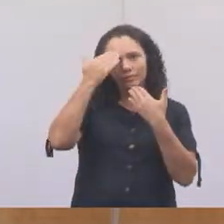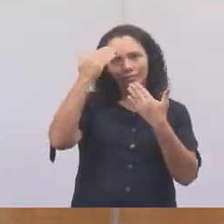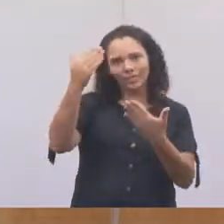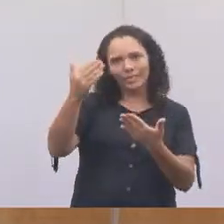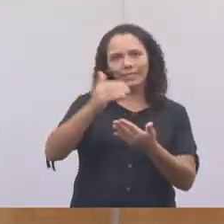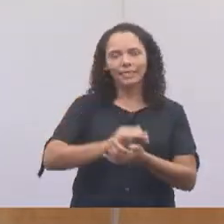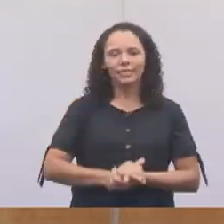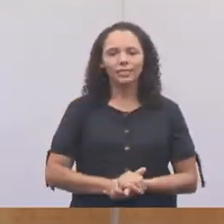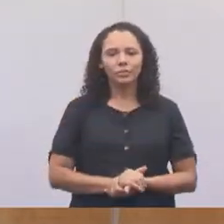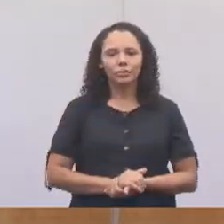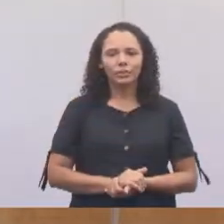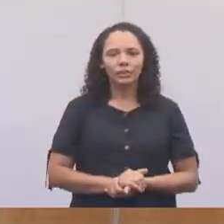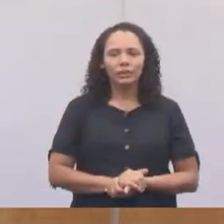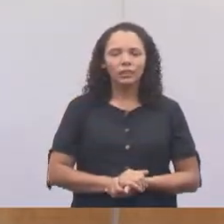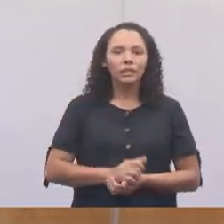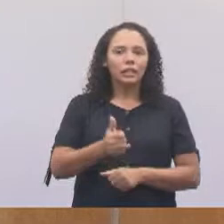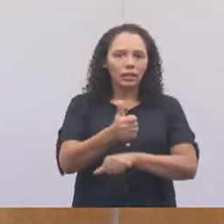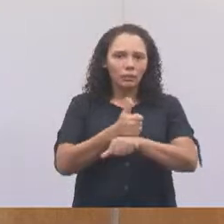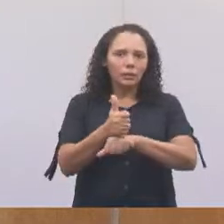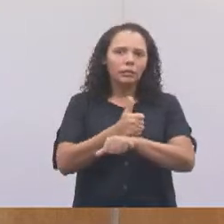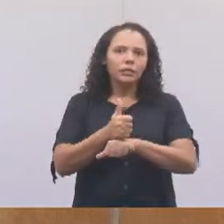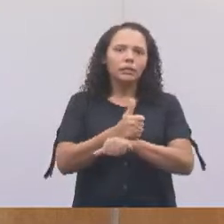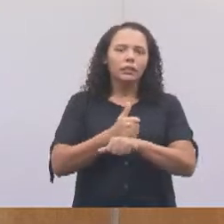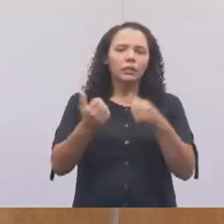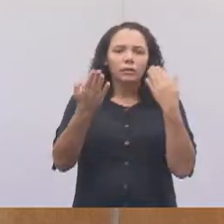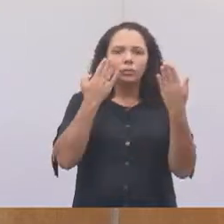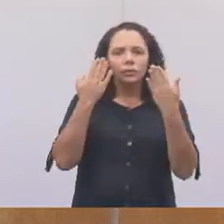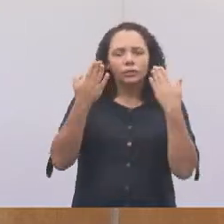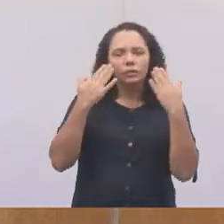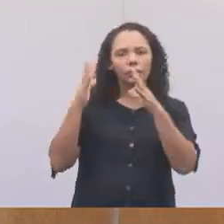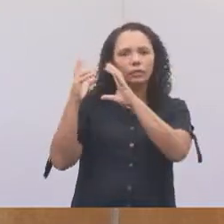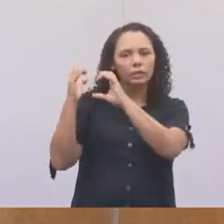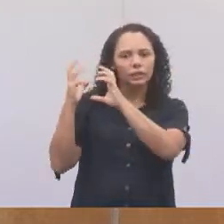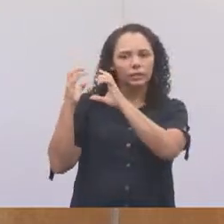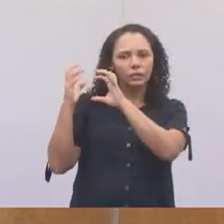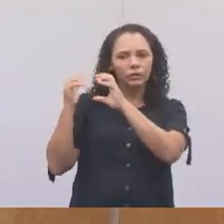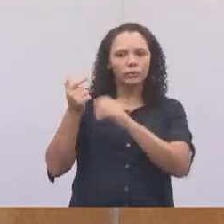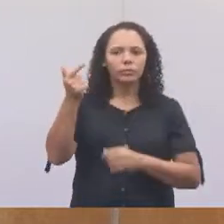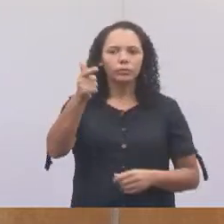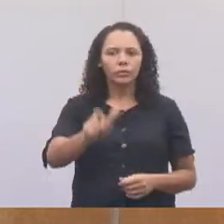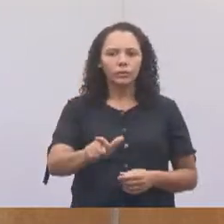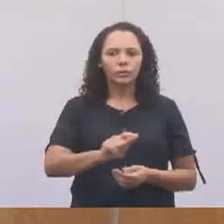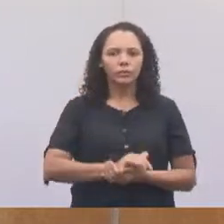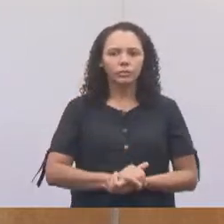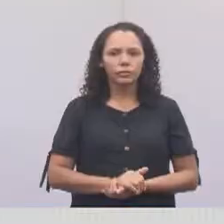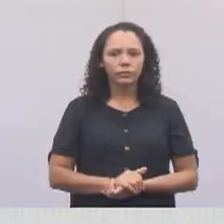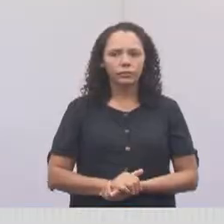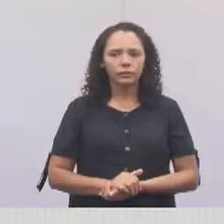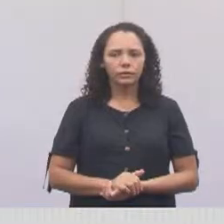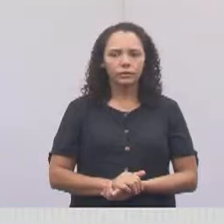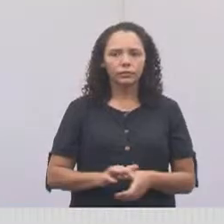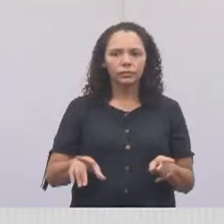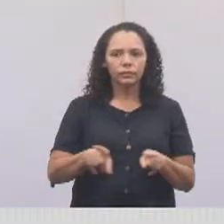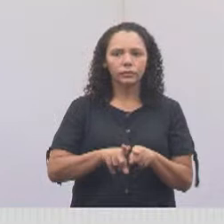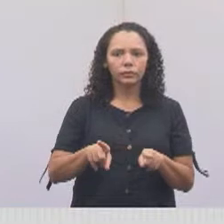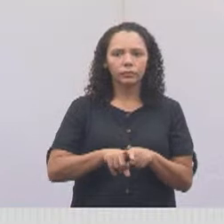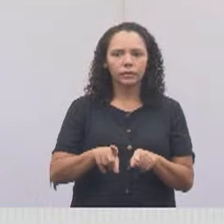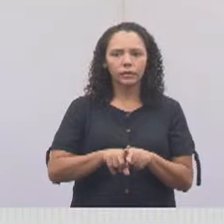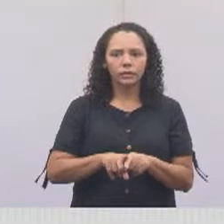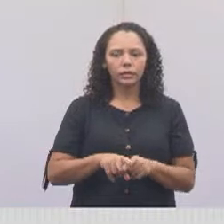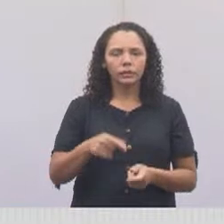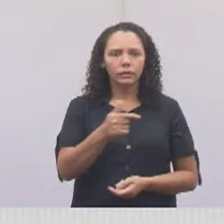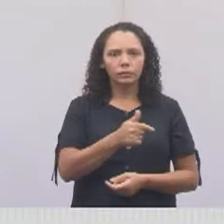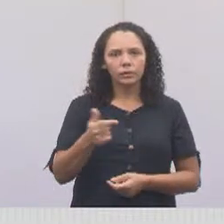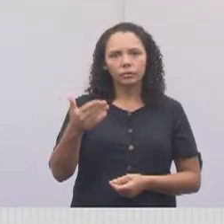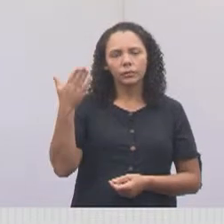Agradecendo a psicóloga, neuropsicóloga Rosiane Machuca. Próximo. Tivemos aqui também, semana